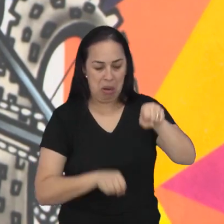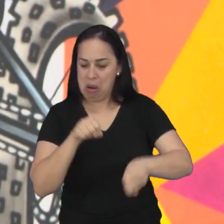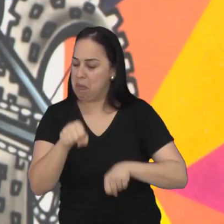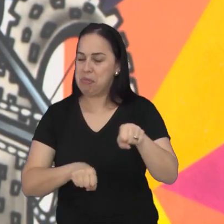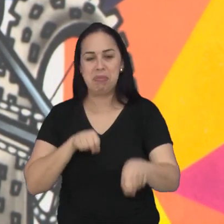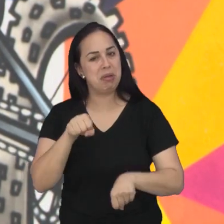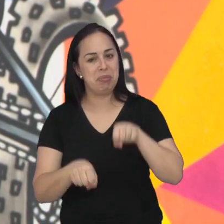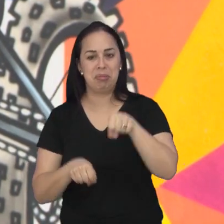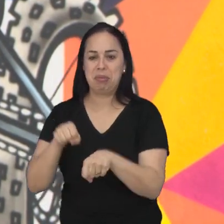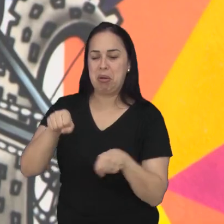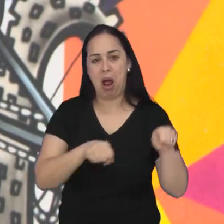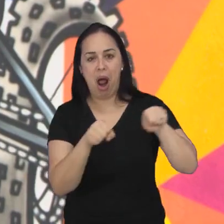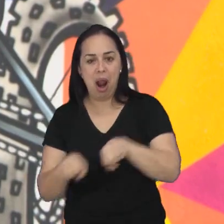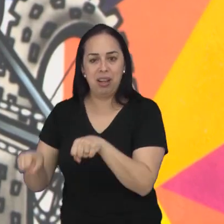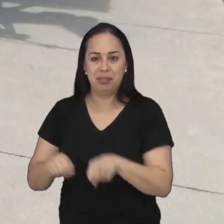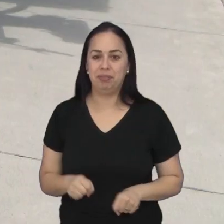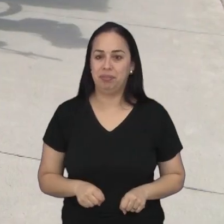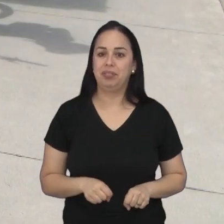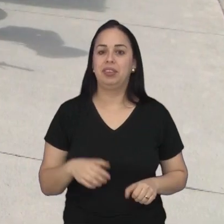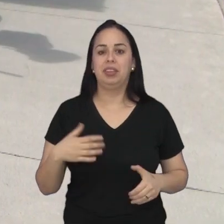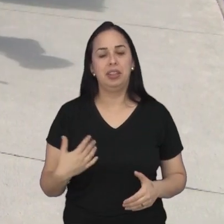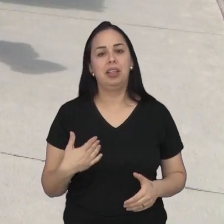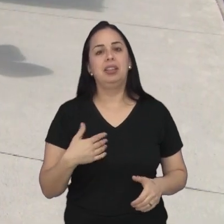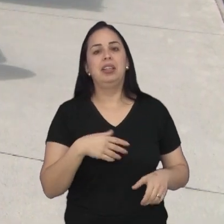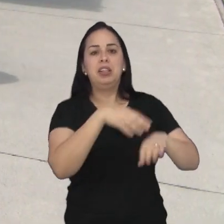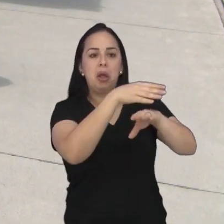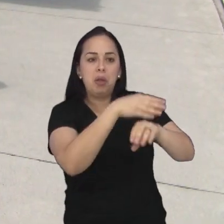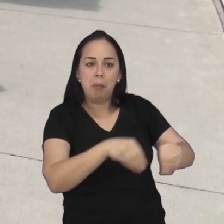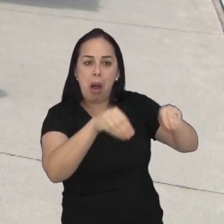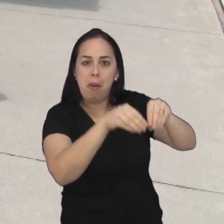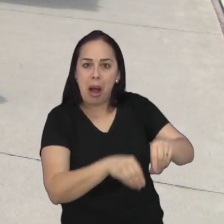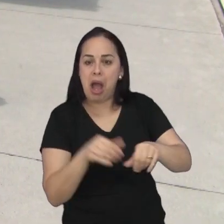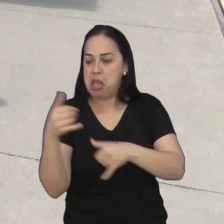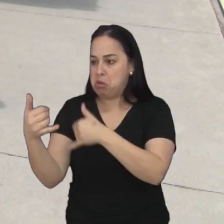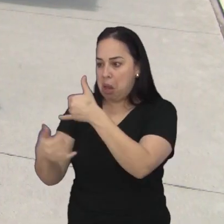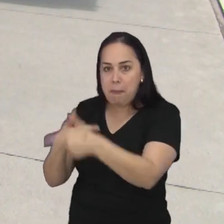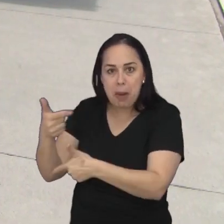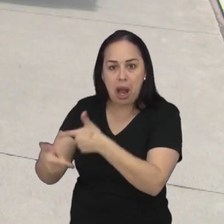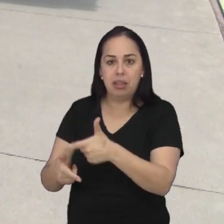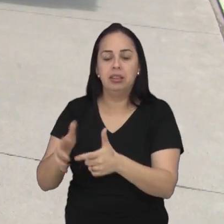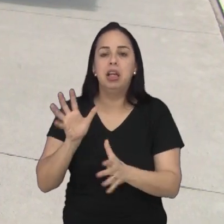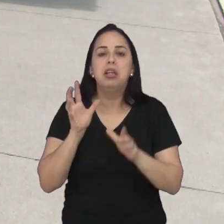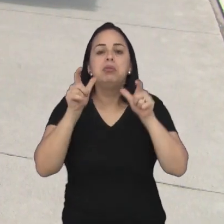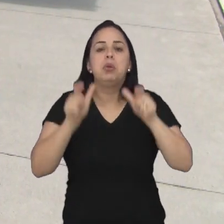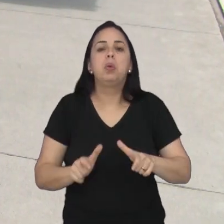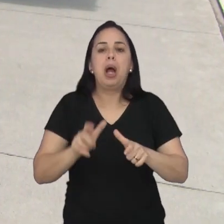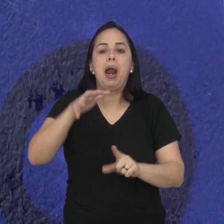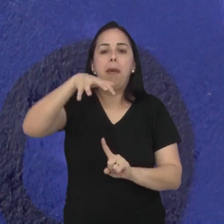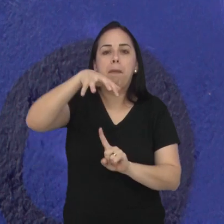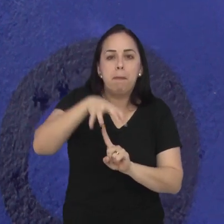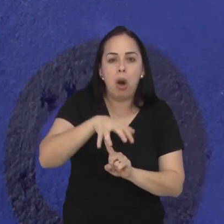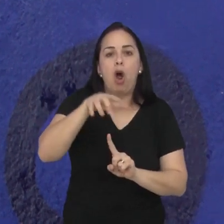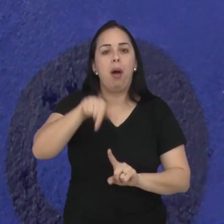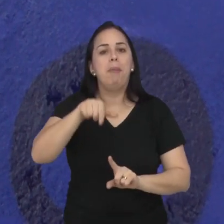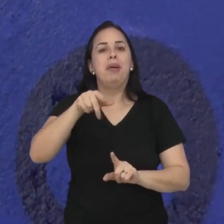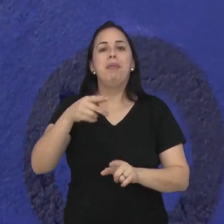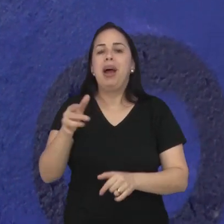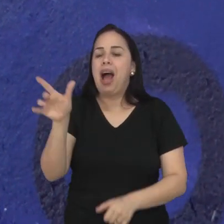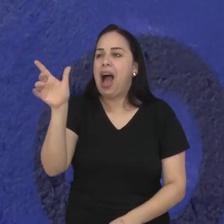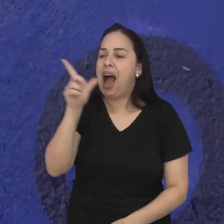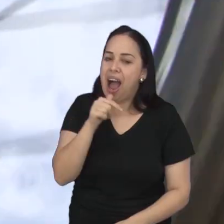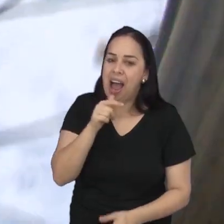tempo todo girando em cima da bike. Entre trilhas e trabalho, é sempre bom contar com um espaço para descanso, hidratação